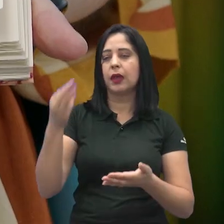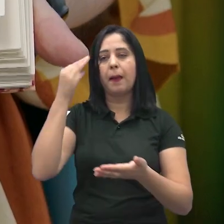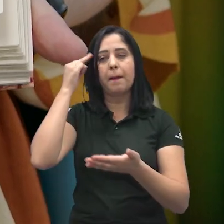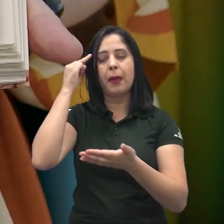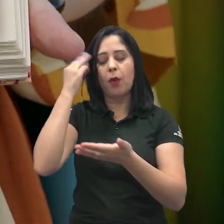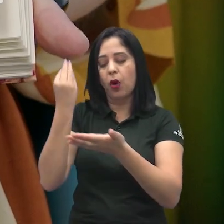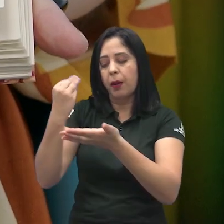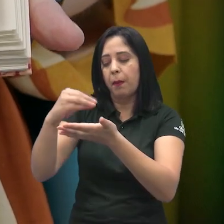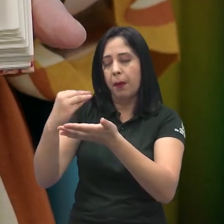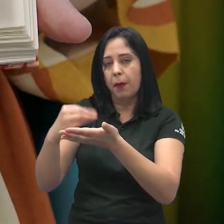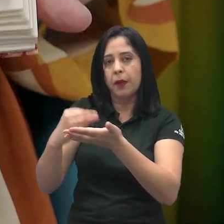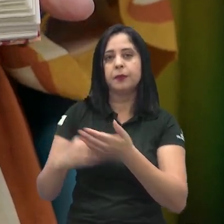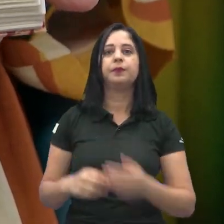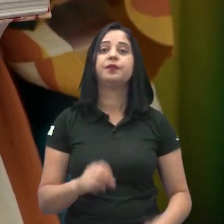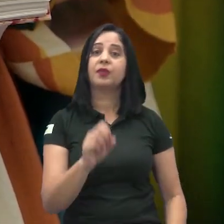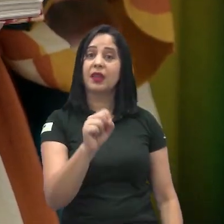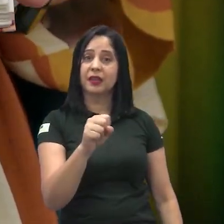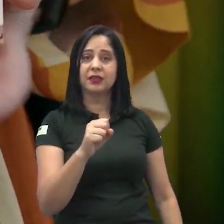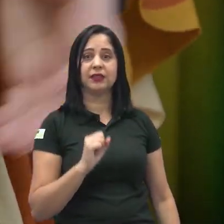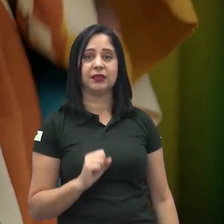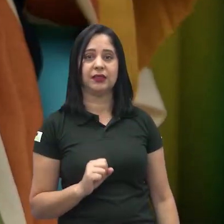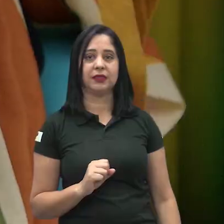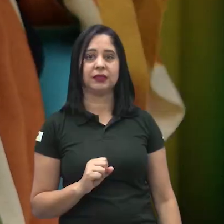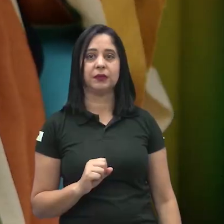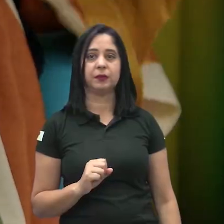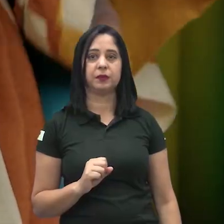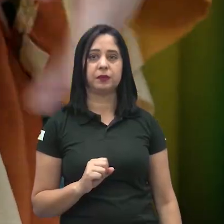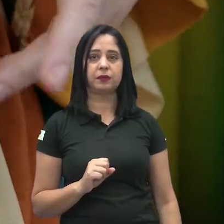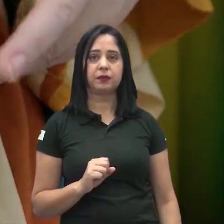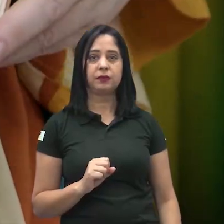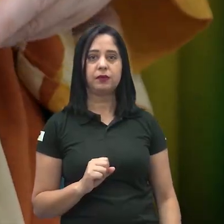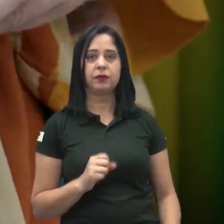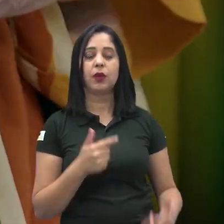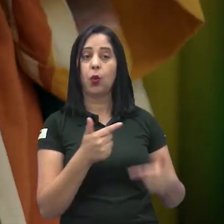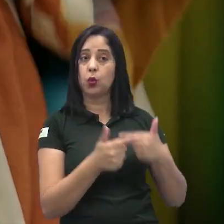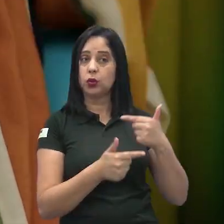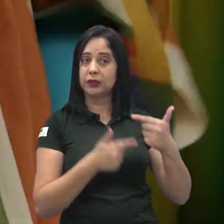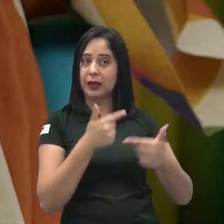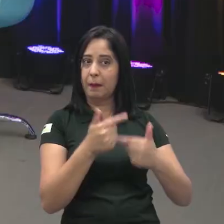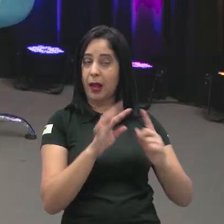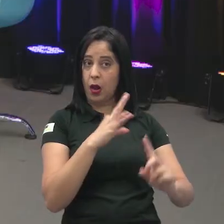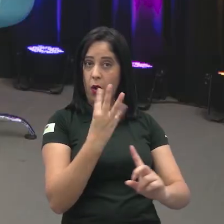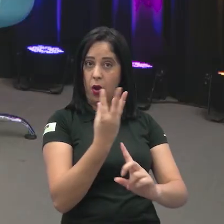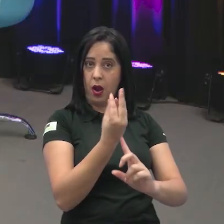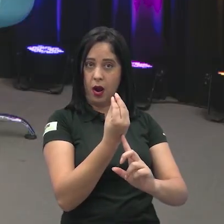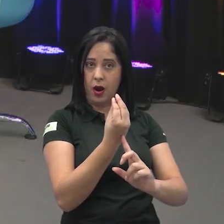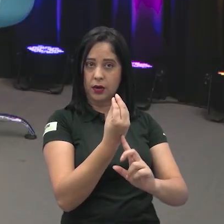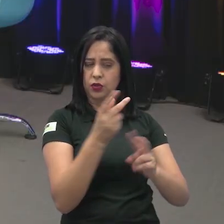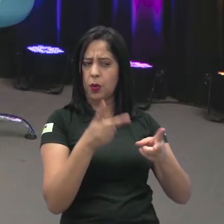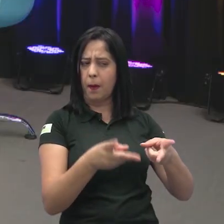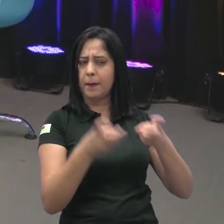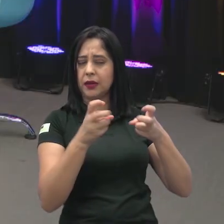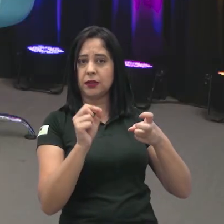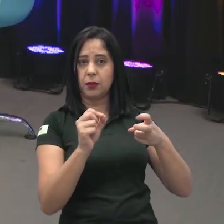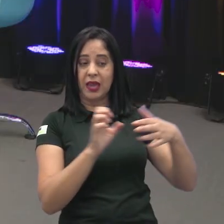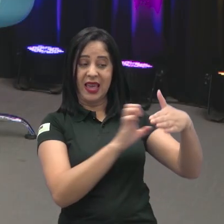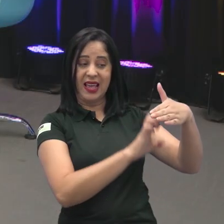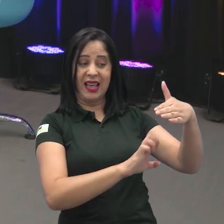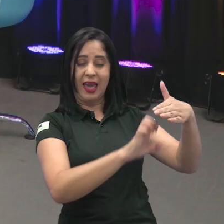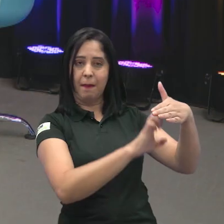sua energia, das suas memórias, né? Exatamente. E o bacana que eu acho, assim, da gente ter esses trabalhos é que eu vejo que o